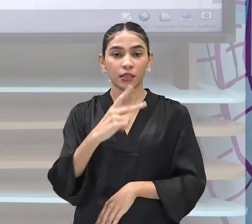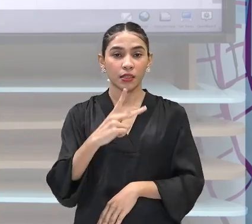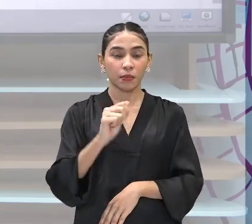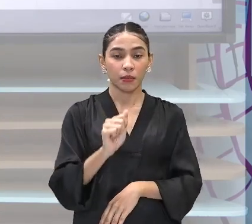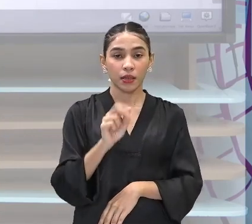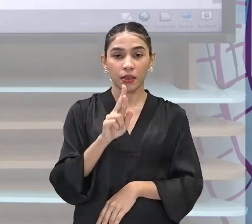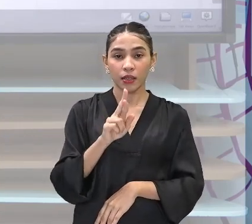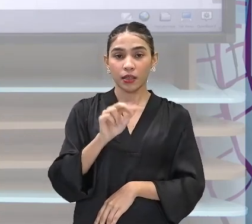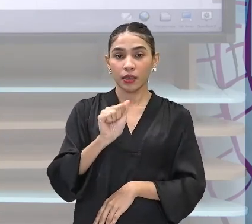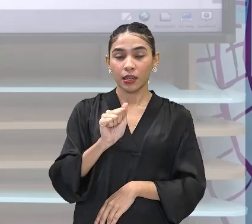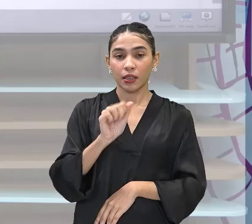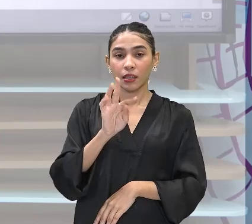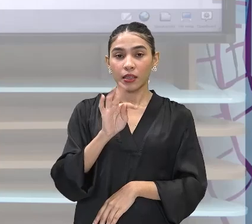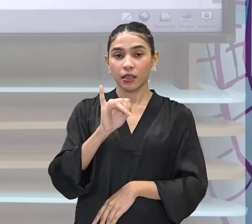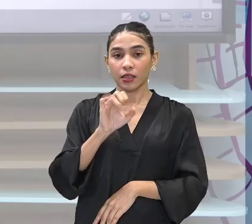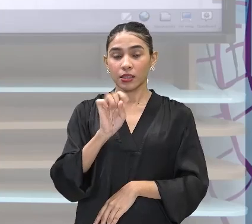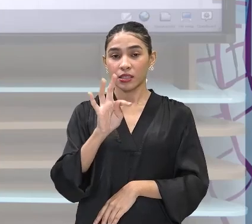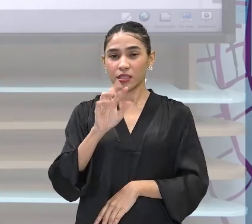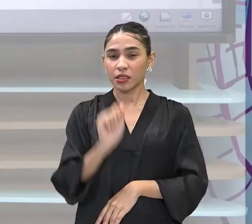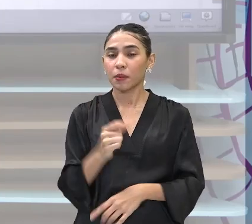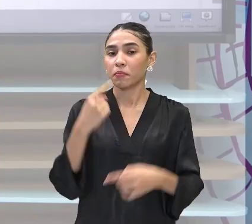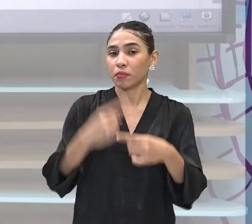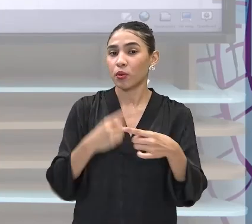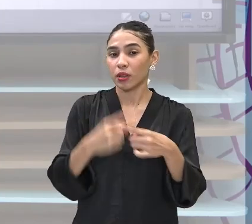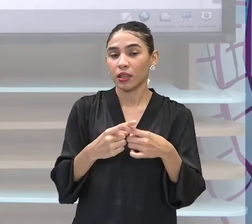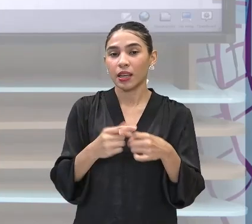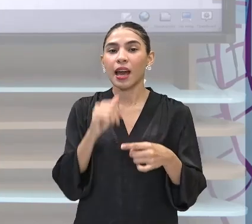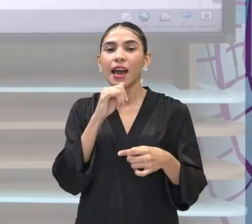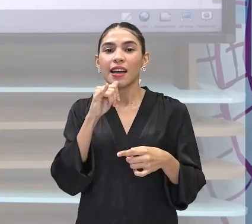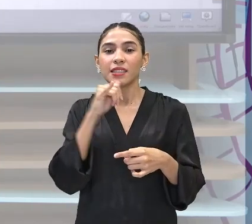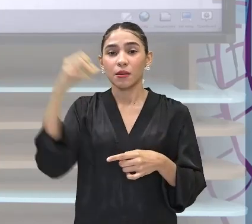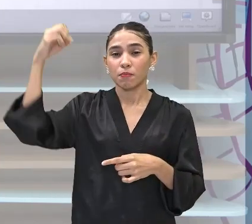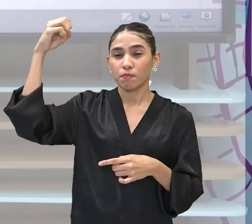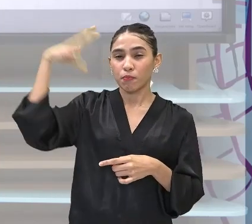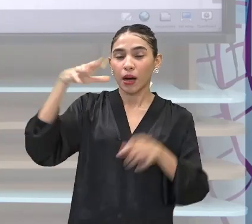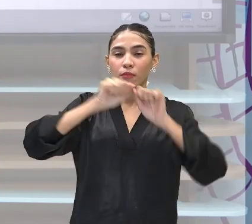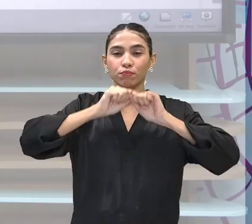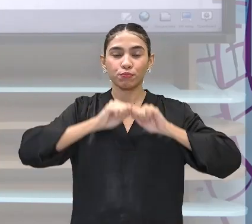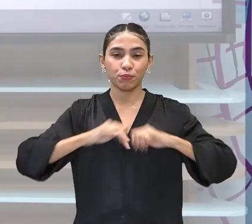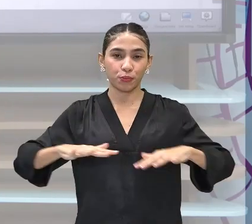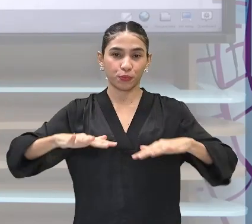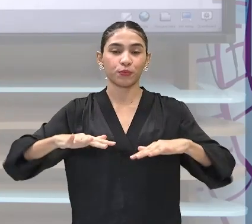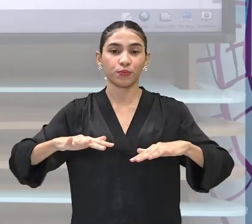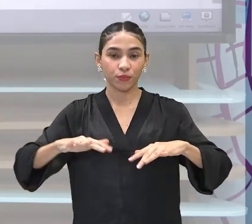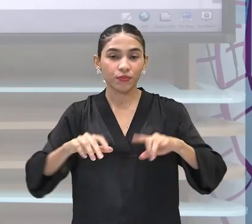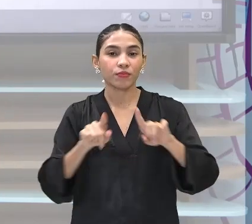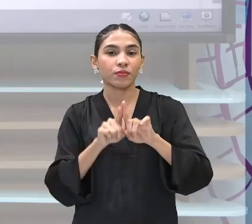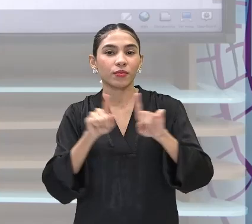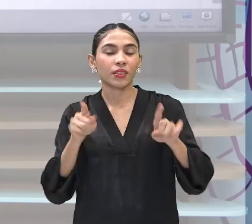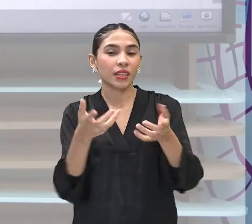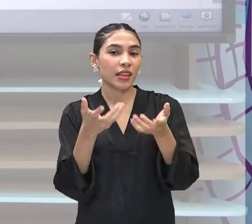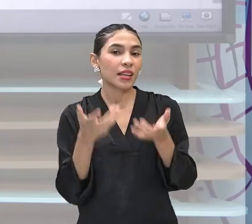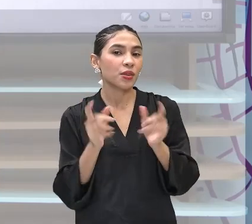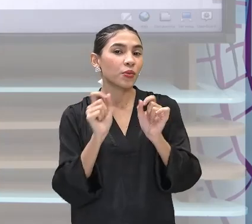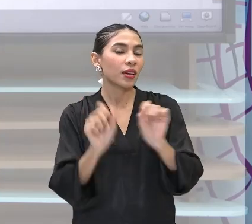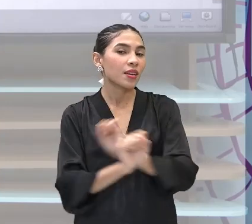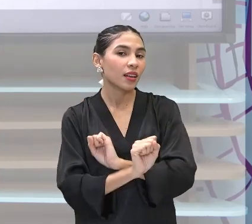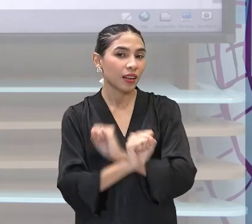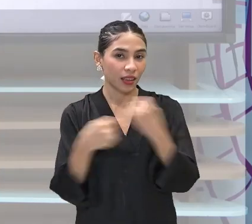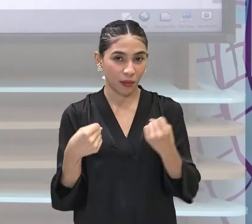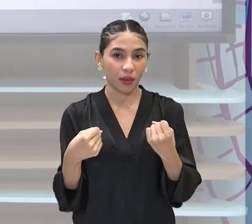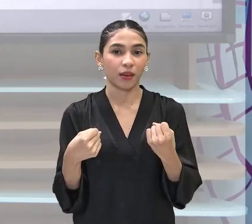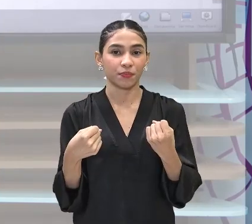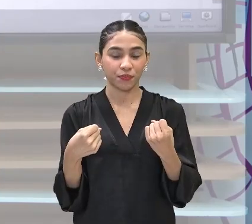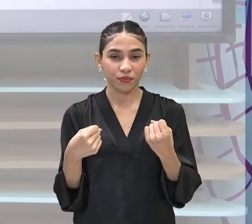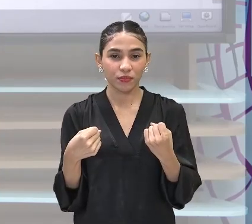separatistas. Justamente porque, através da difusão dos ideais iluministas, eles queriam quebrar,